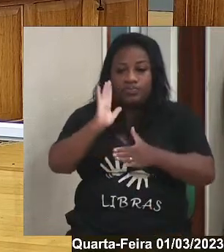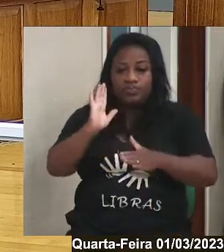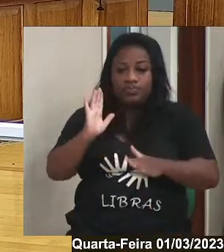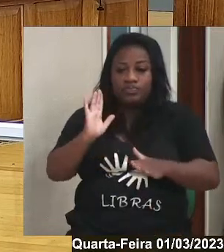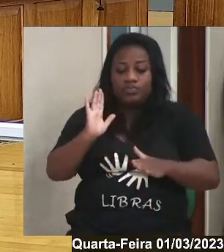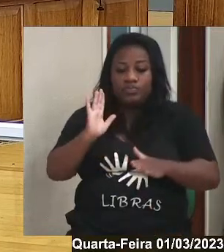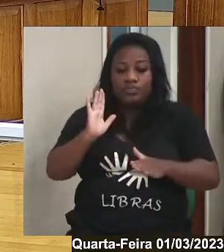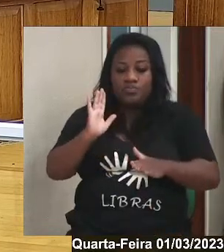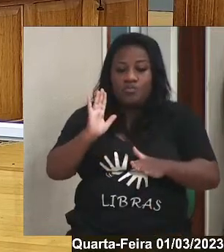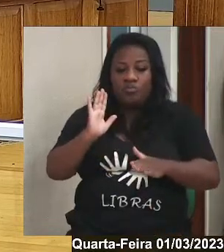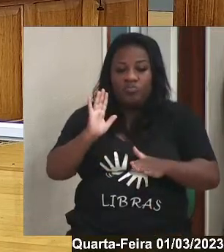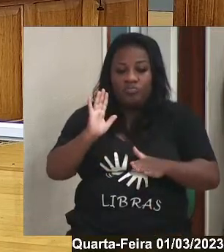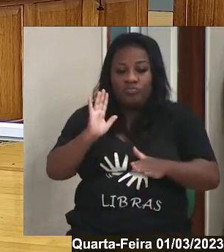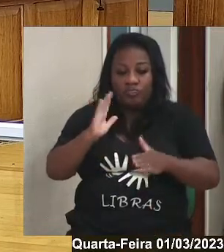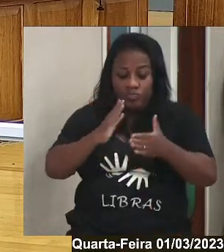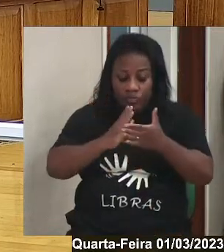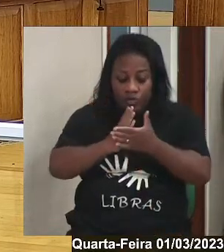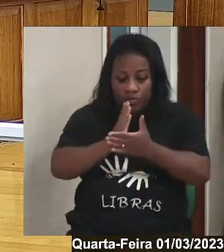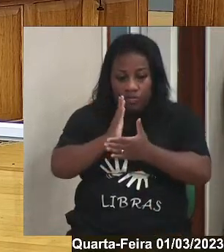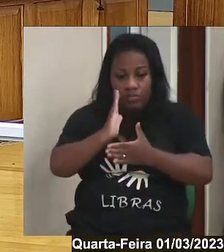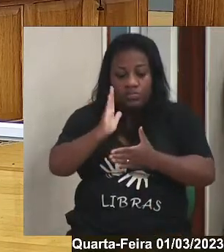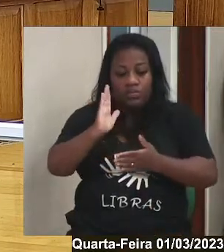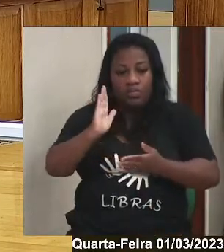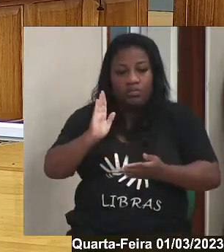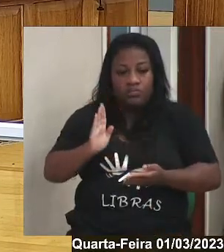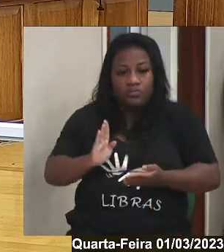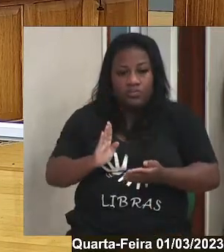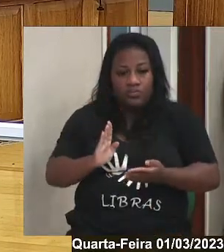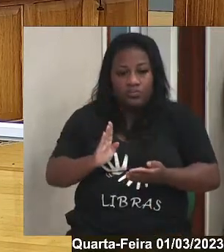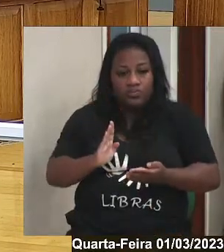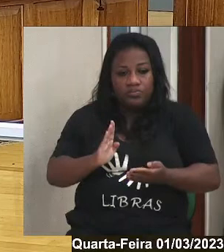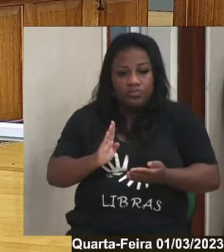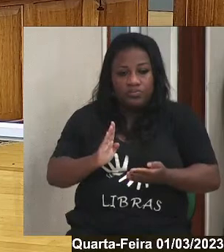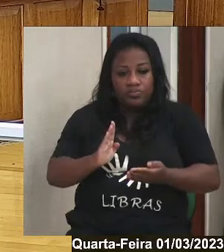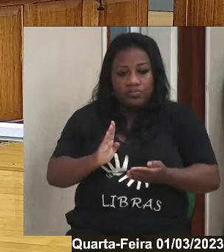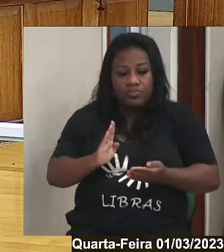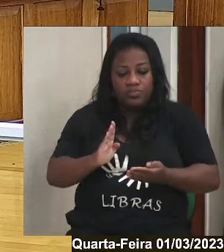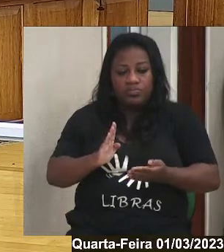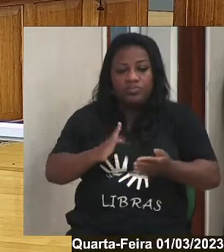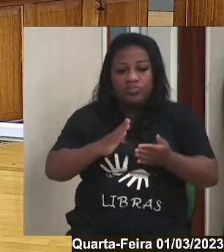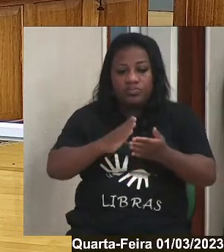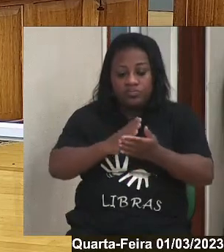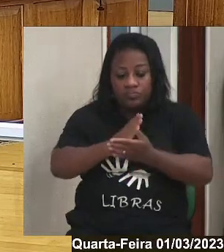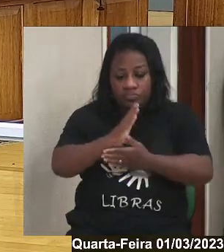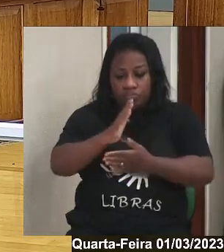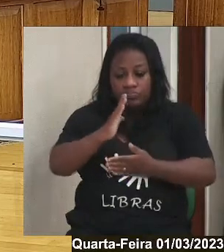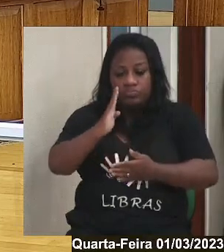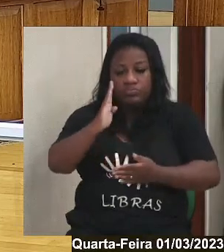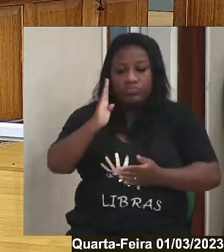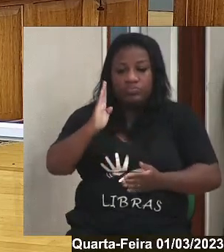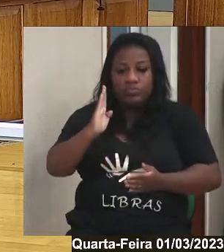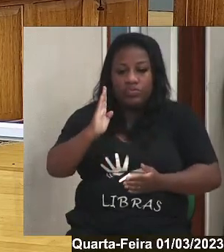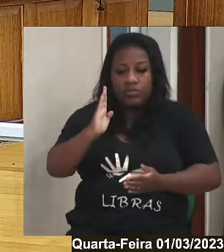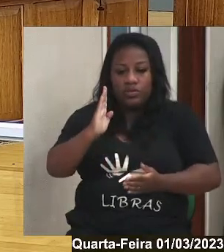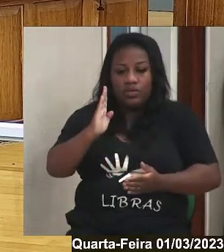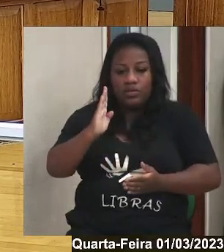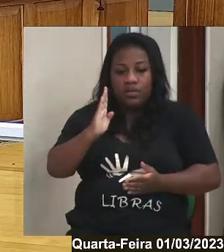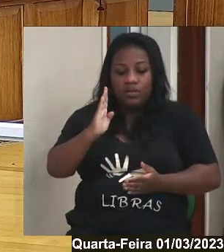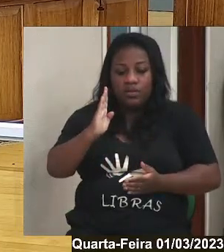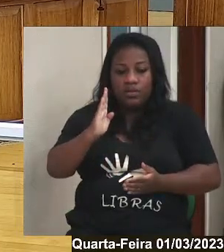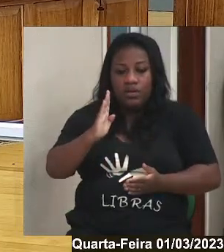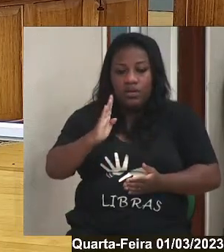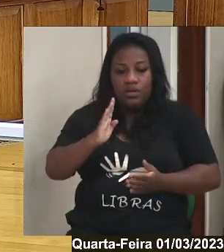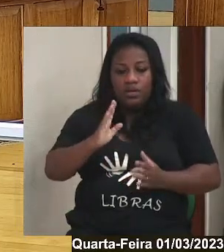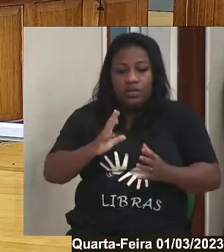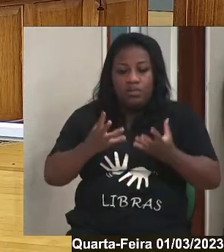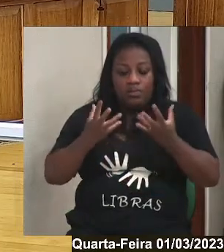Favorável. Como vota a vereadora Aline Santos? Favorável, presidente. Como vota o vereador Gilson Oliveira? A favor. Como vota o vereador